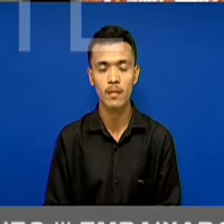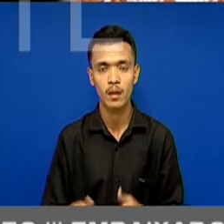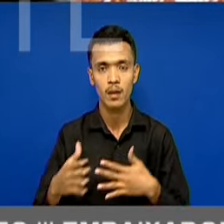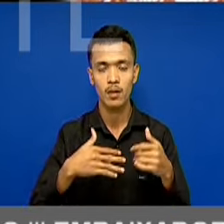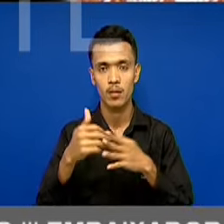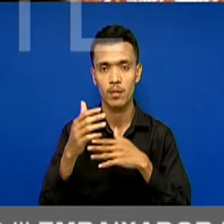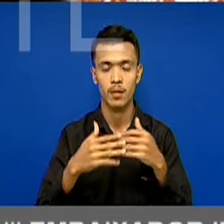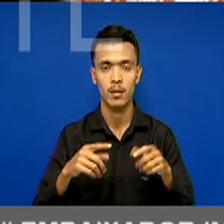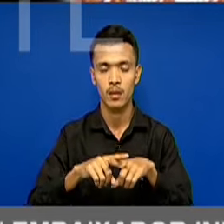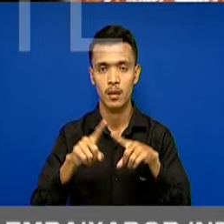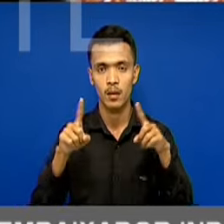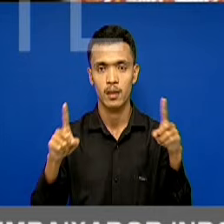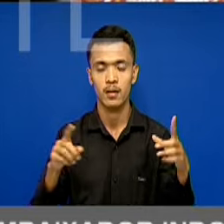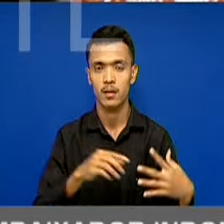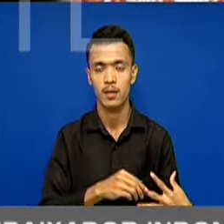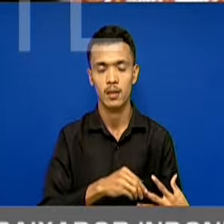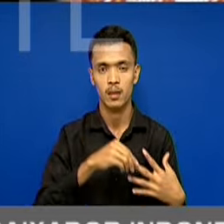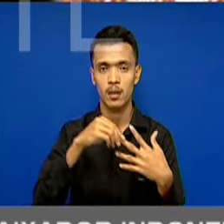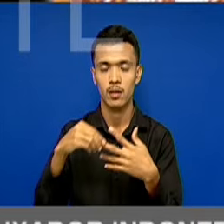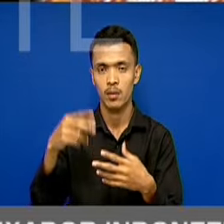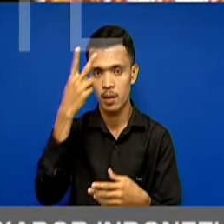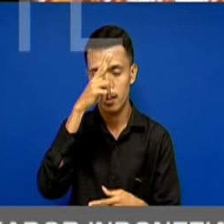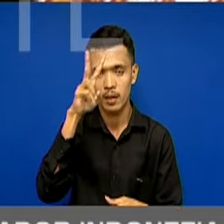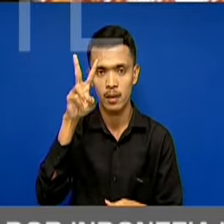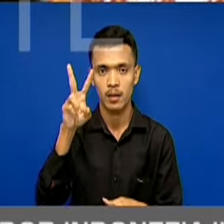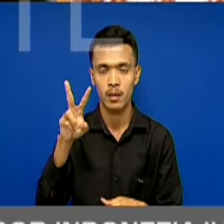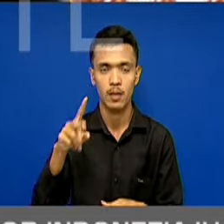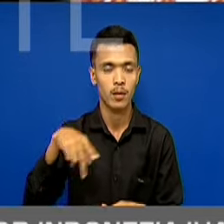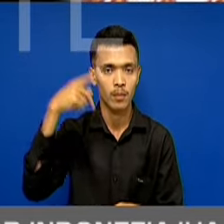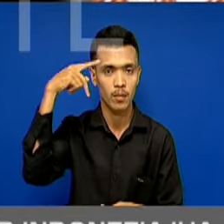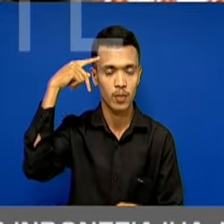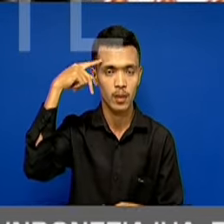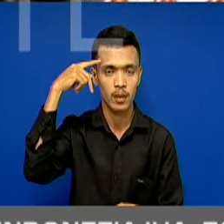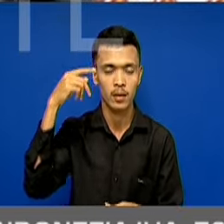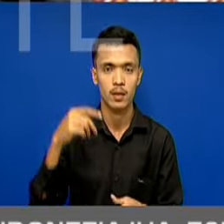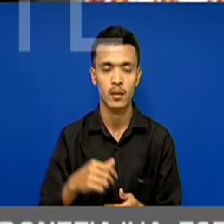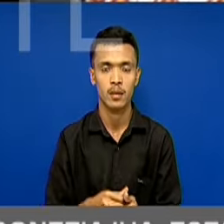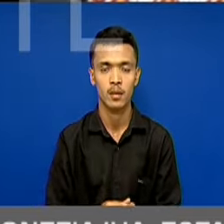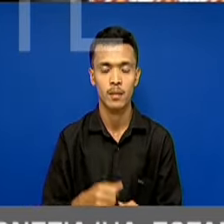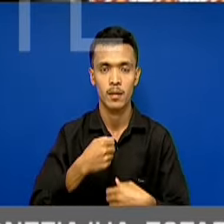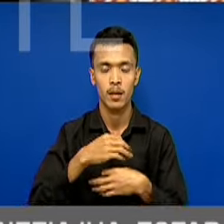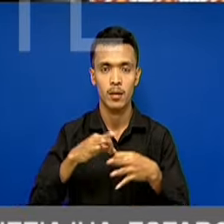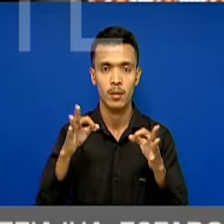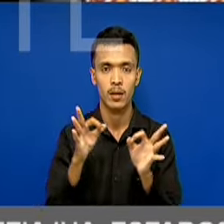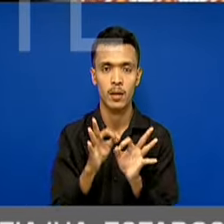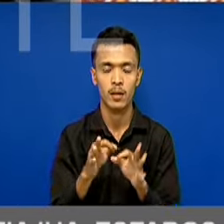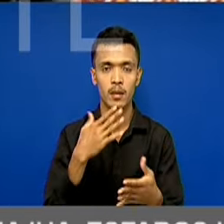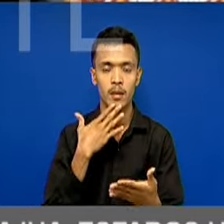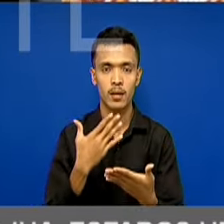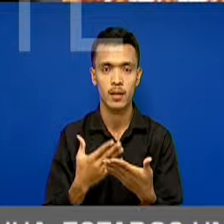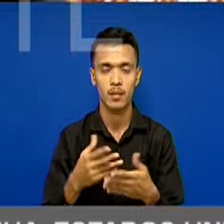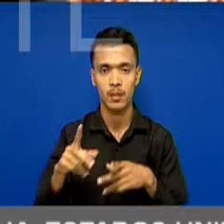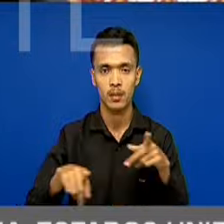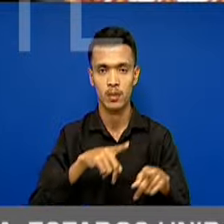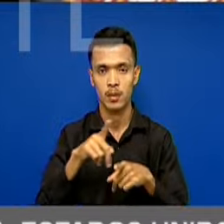normal e diferenças liliu ato hare politiki de nebe que ato ha dia bem-estar